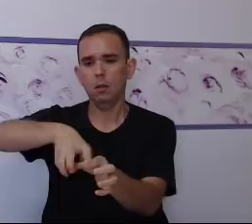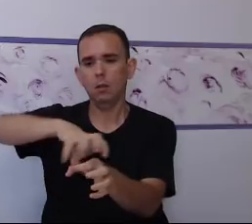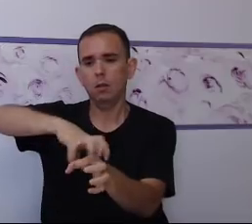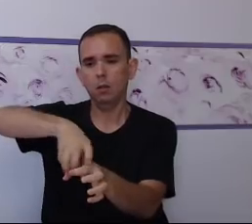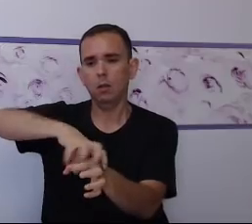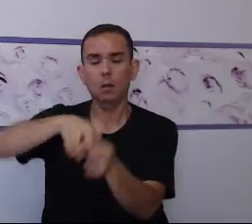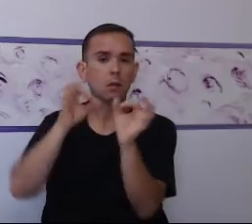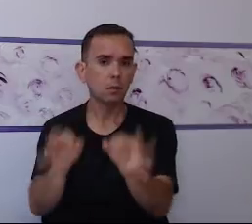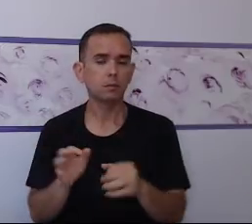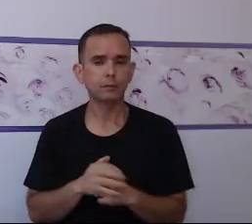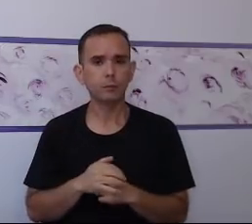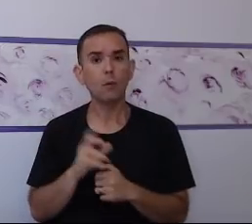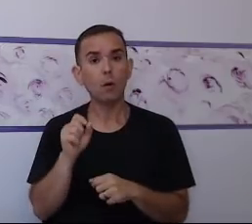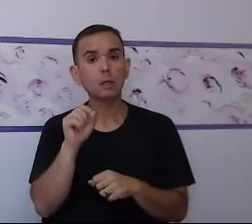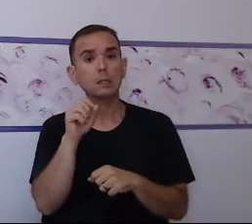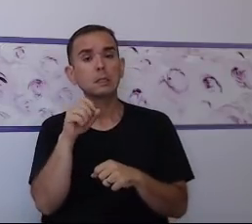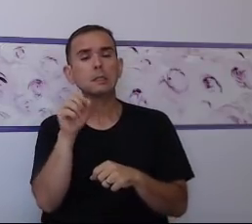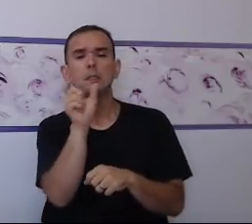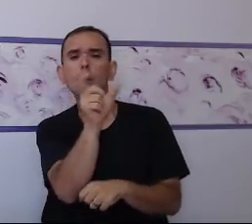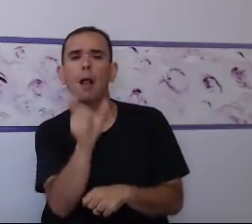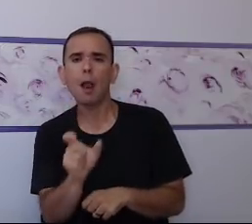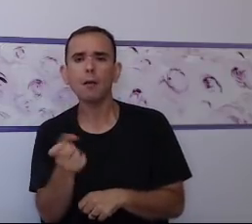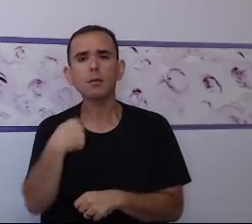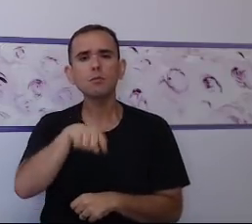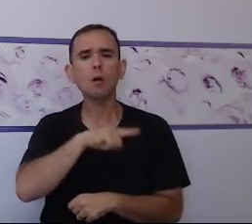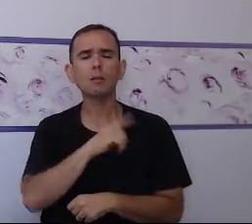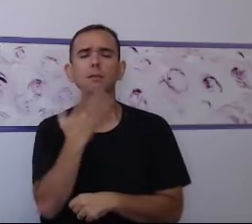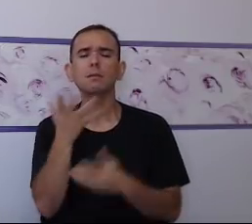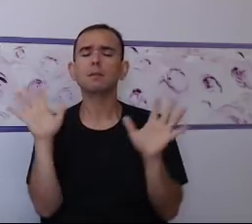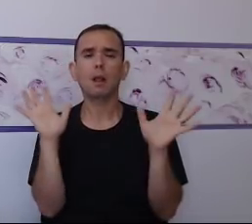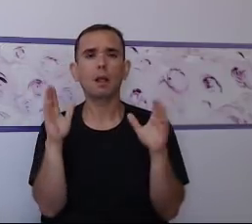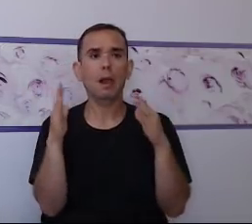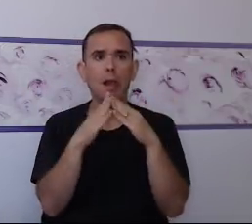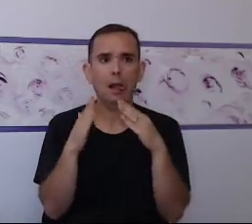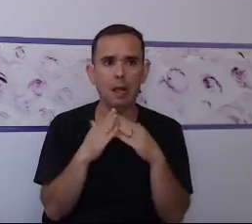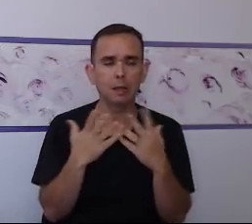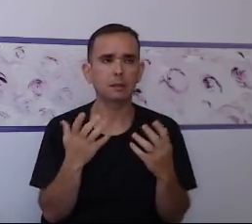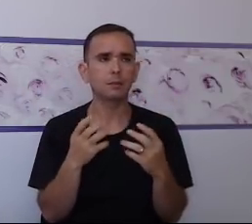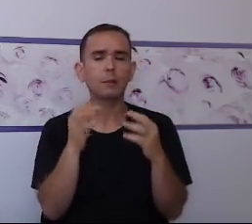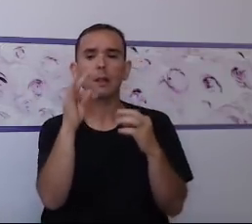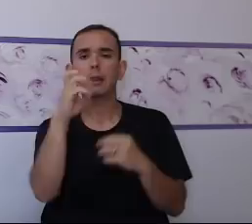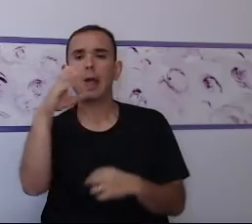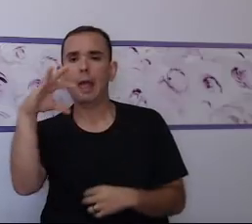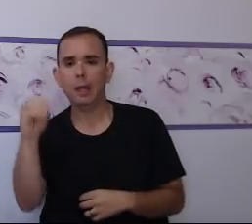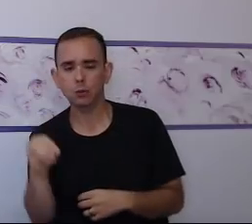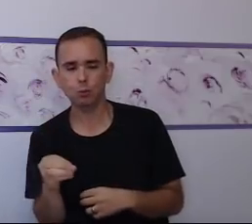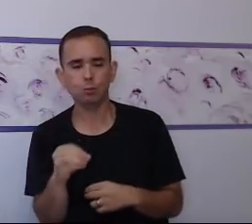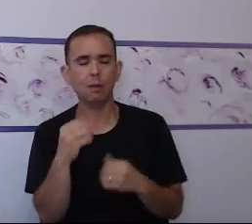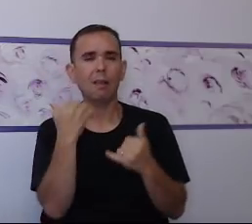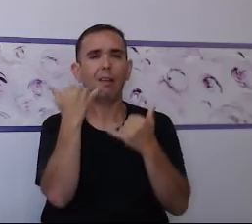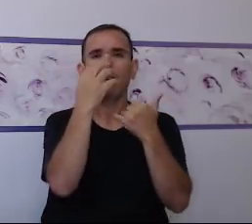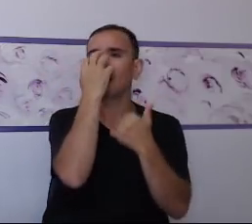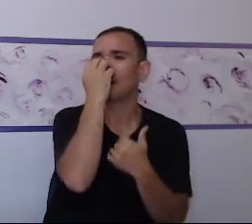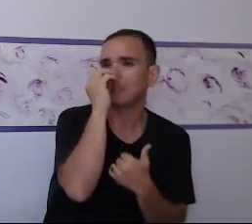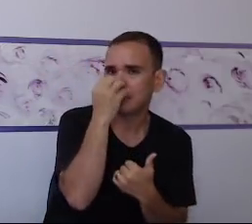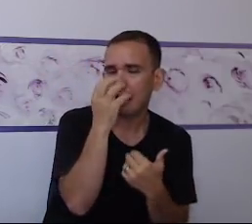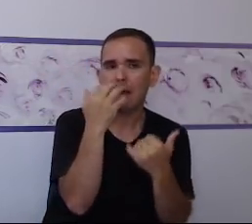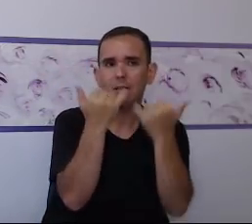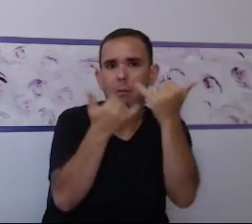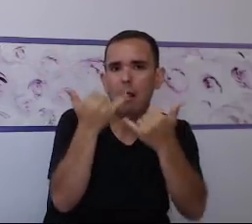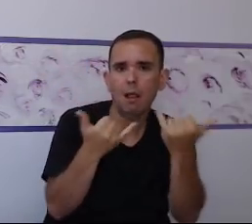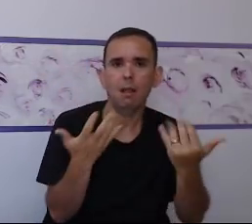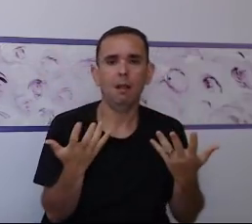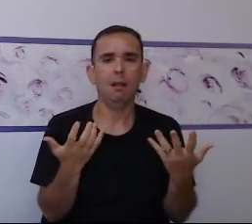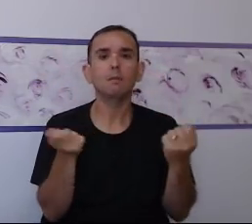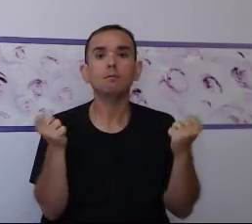ele encaixar. Vou trabalhando as palavras que a gente quiser. Casa, o teto, engraçada, todas as palavras daquele